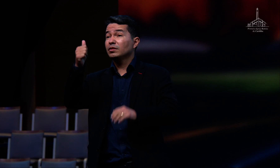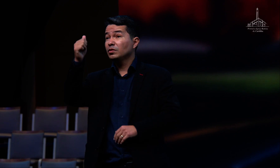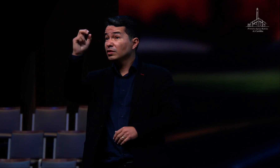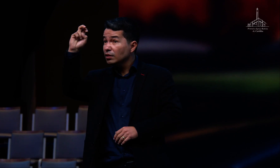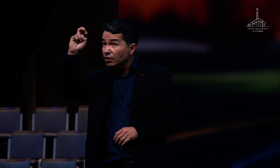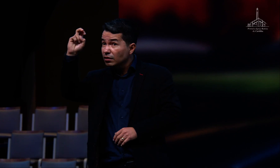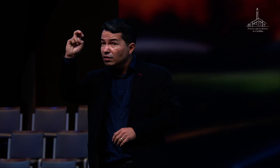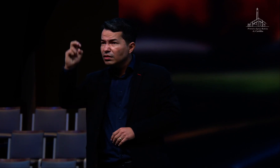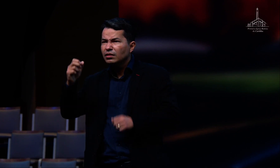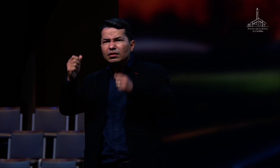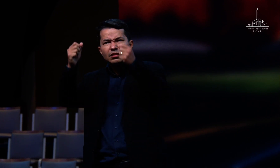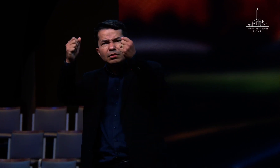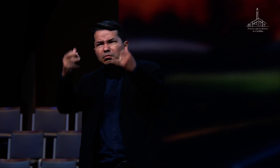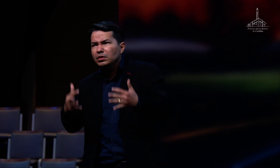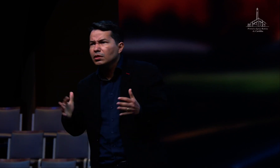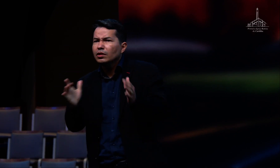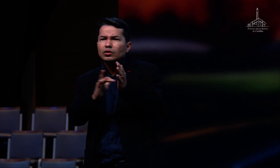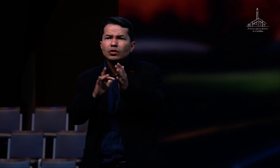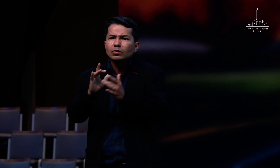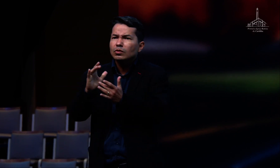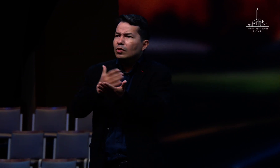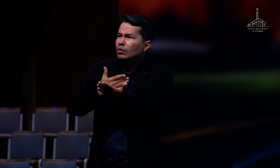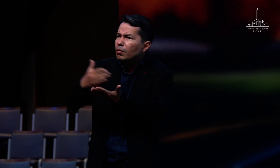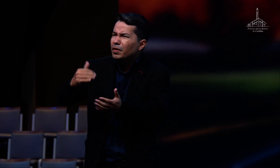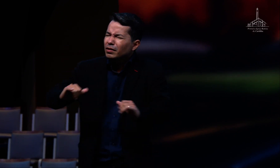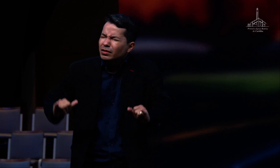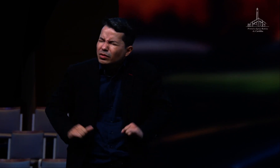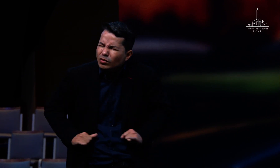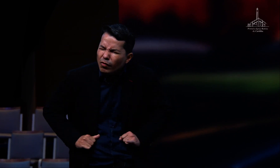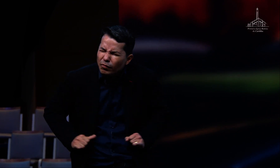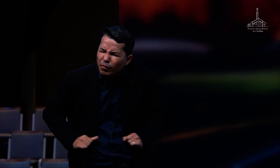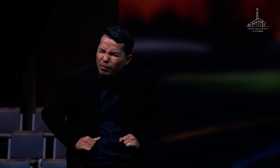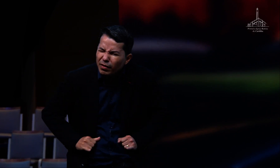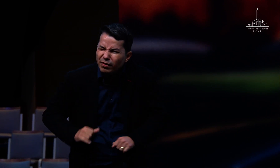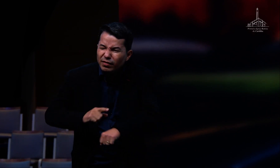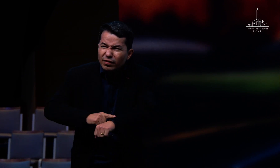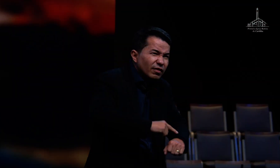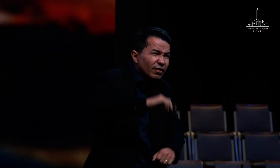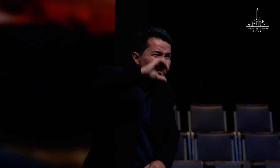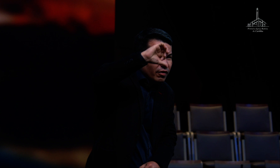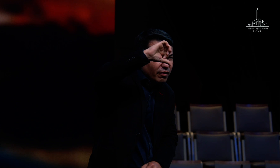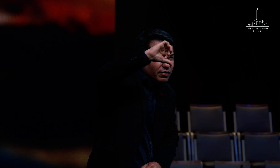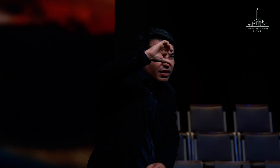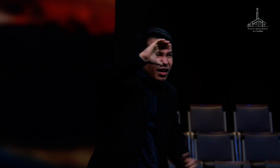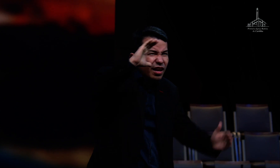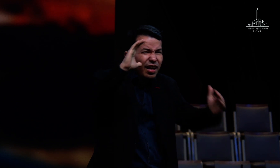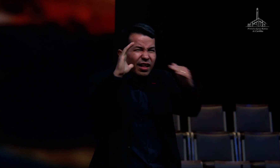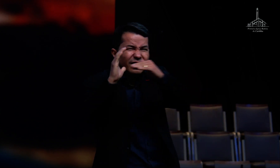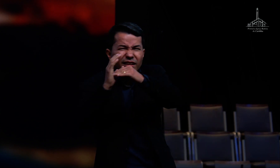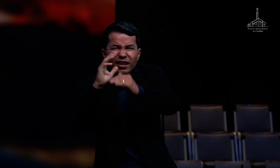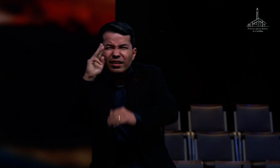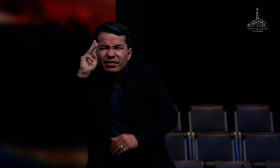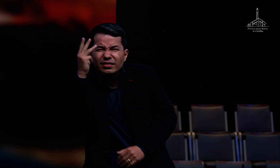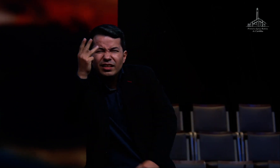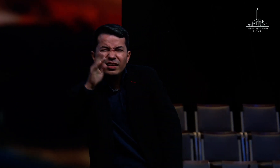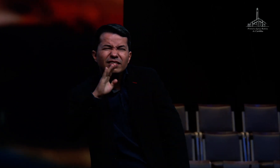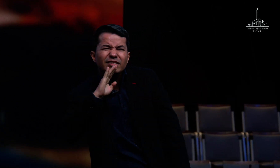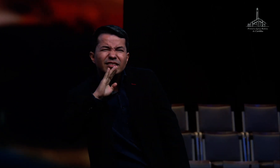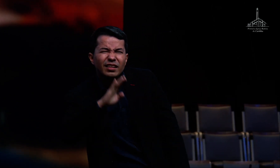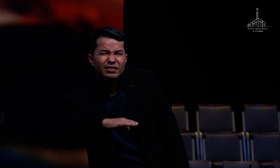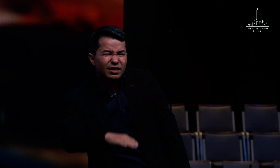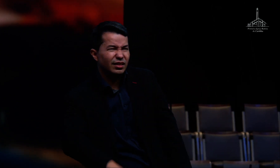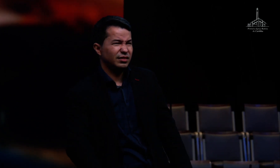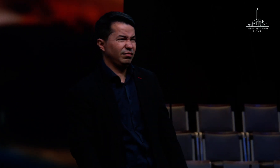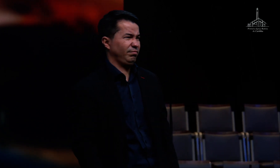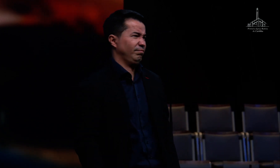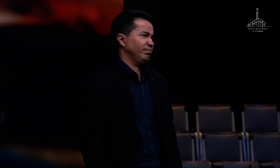Marcos, no capítulo 15, vai nos explicar que Jesus, naquele momento de sofrimento, né, ele ficou ali